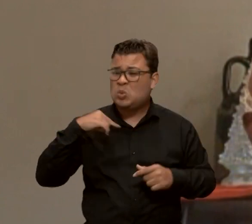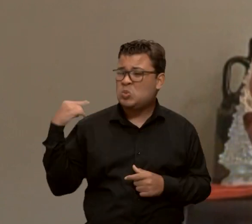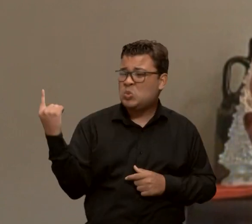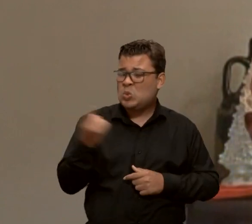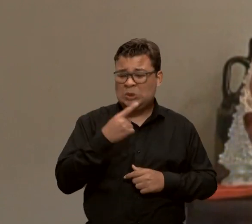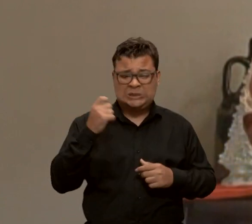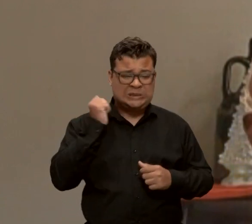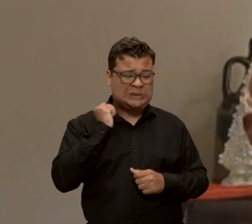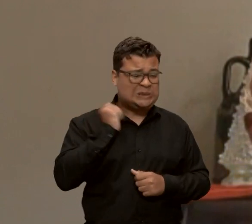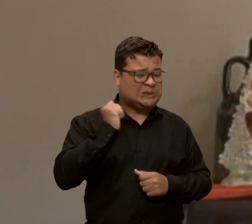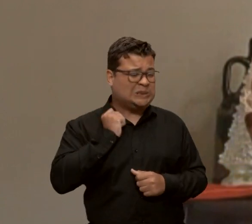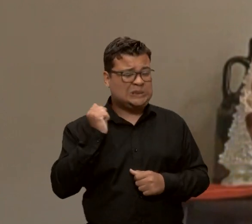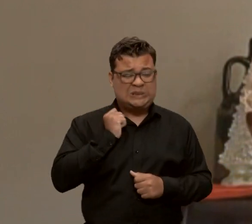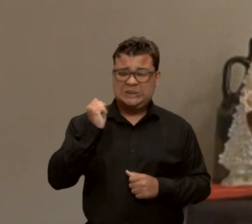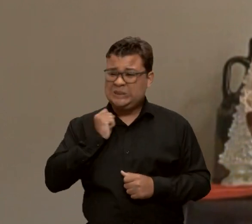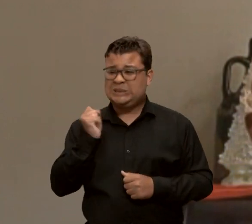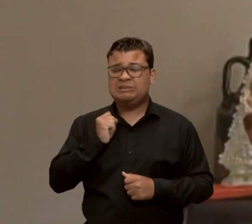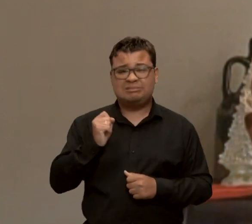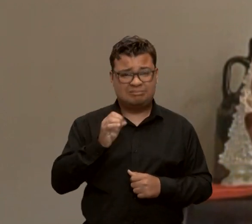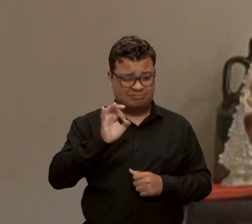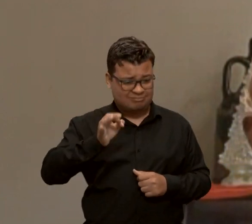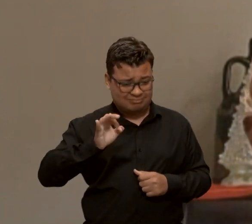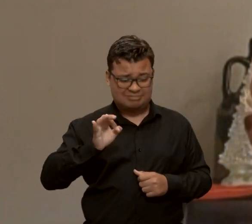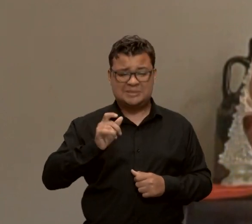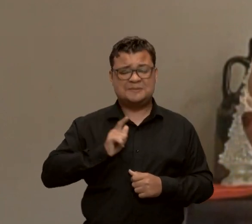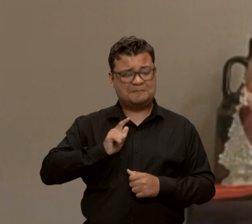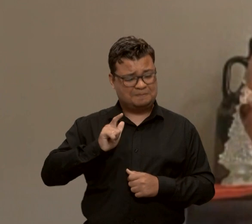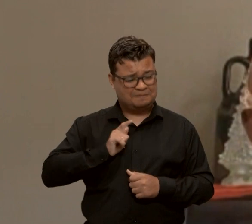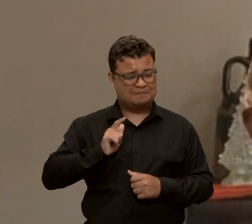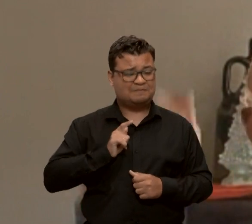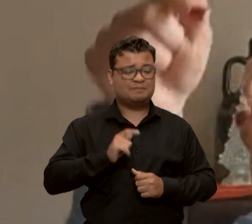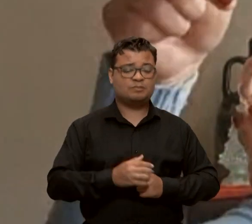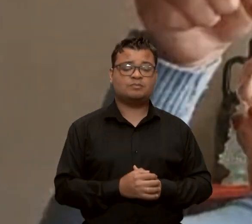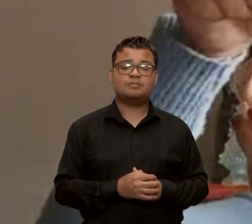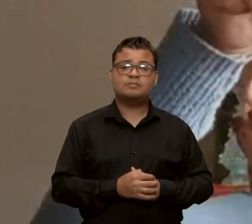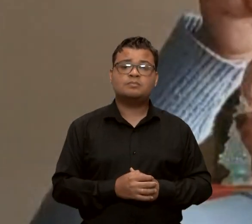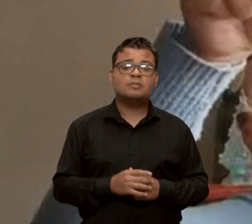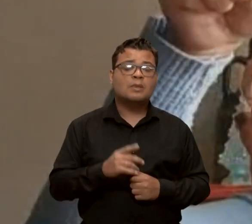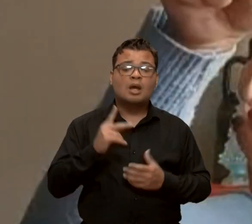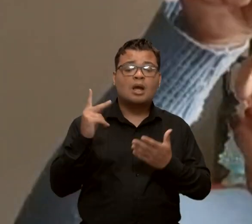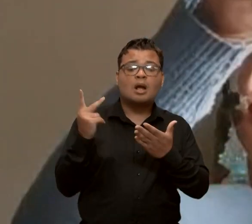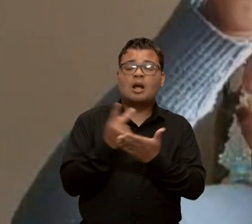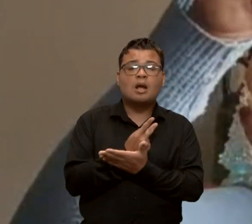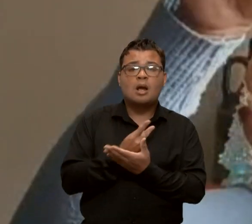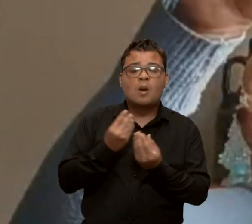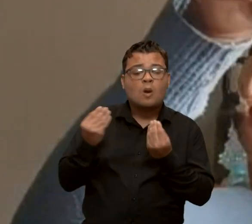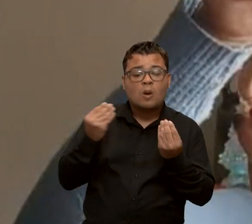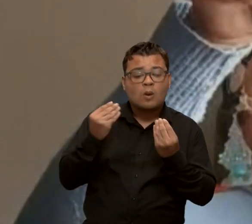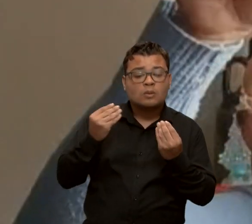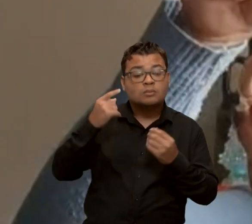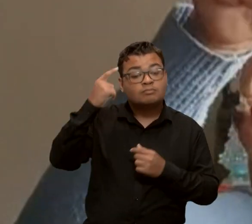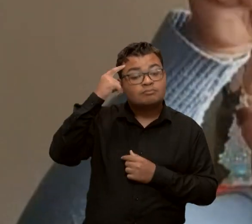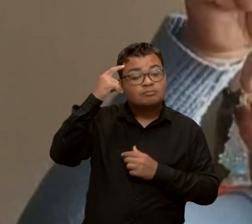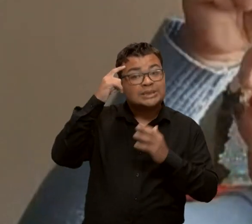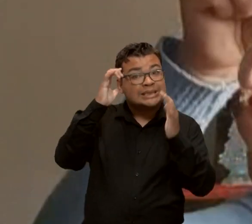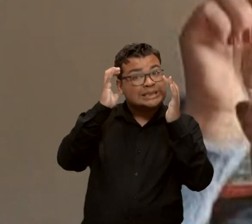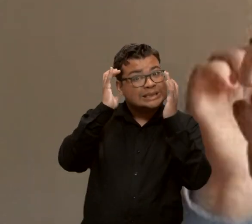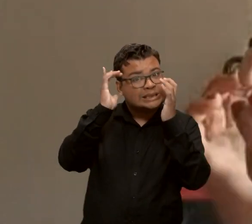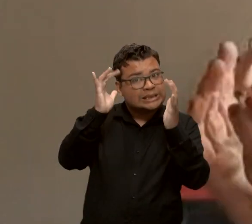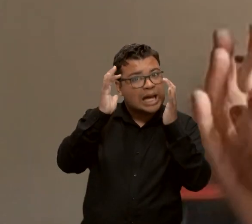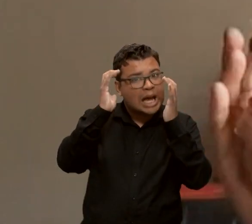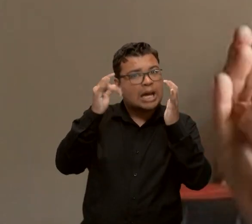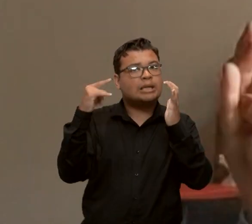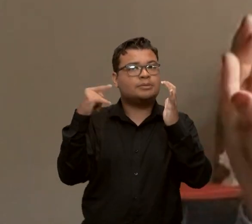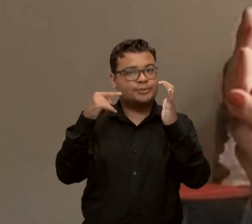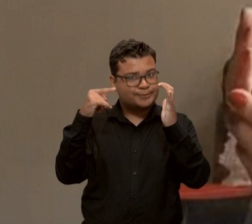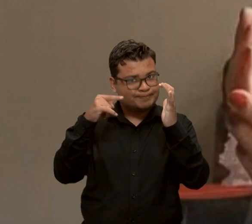que sobrevivemos à pandemia, sentimos um estresse. Isso afeta aqui, ó, o nosso cérebro. Por isso